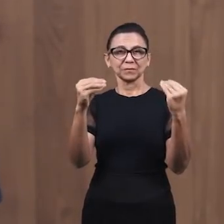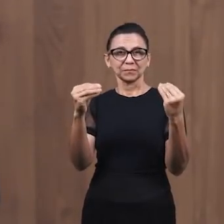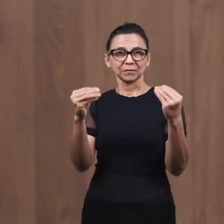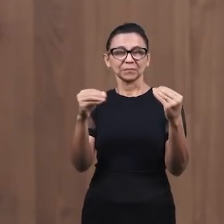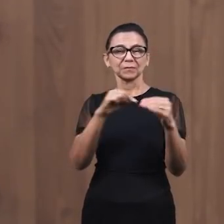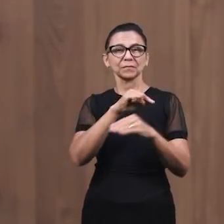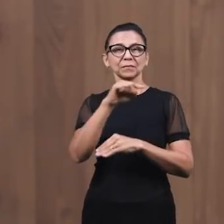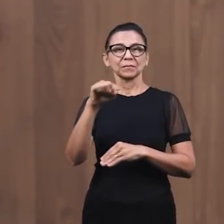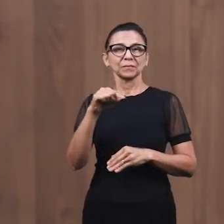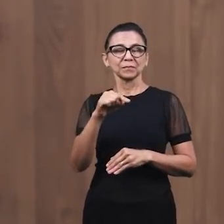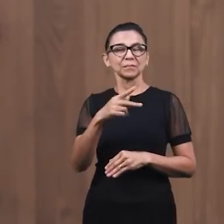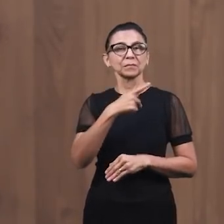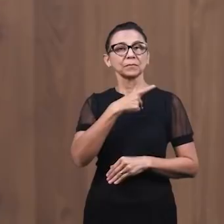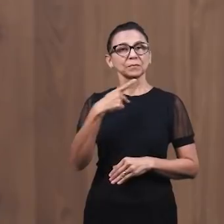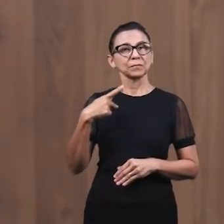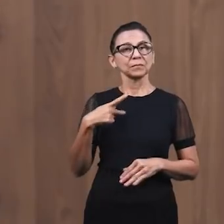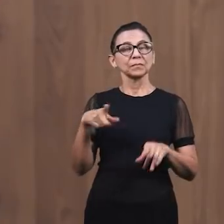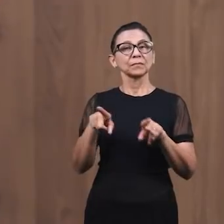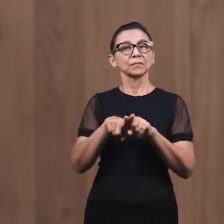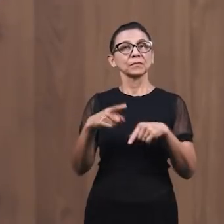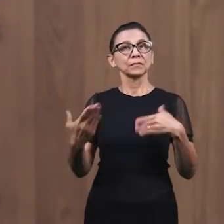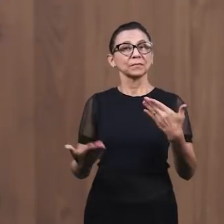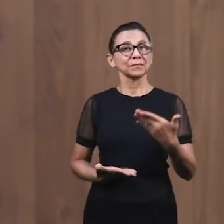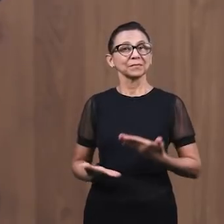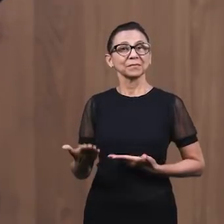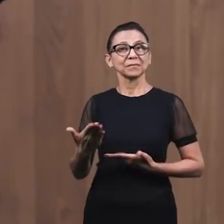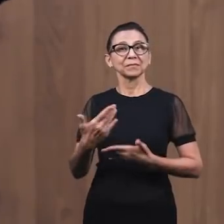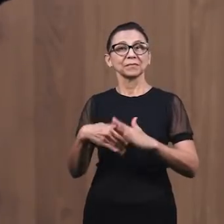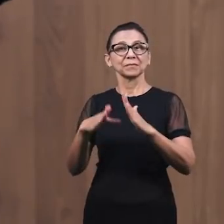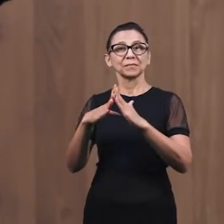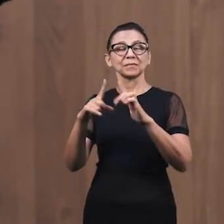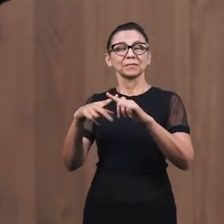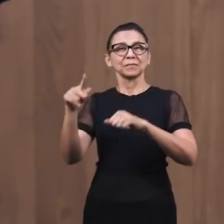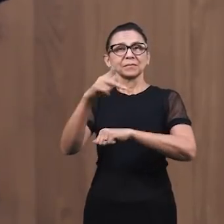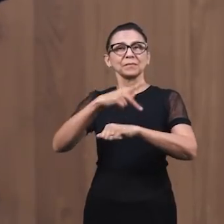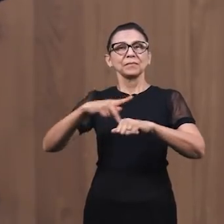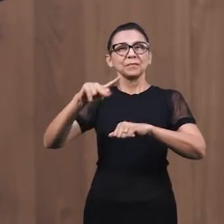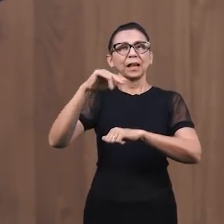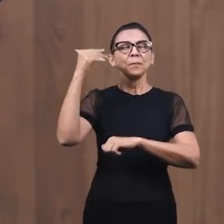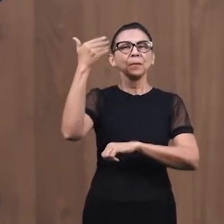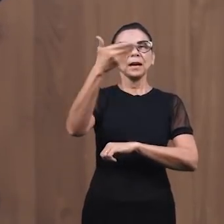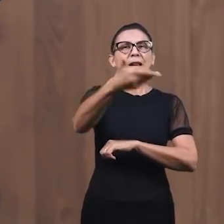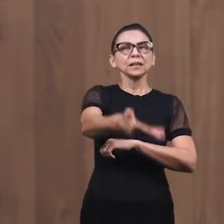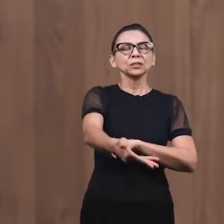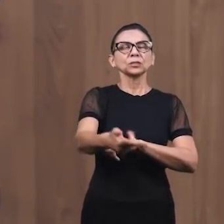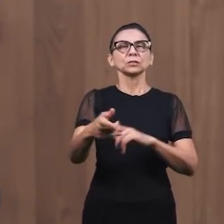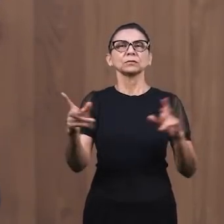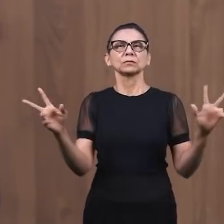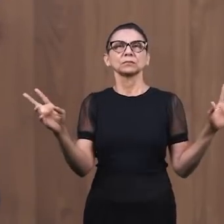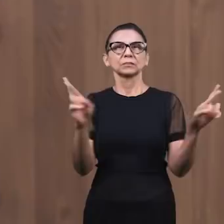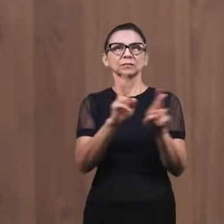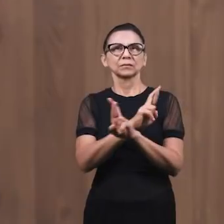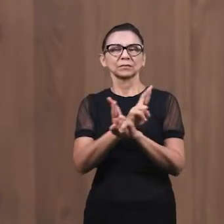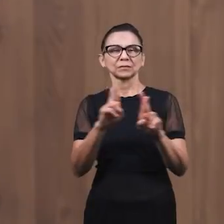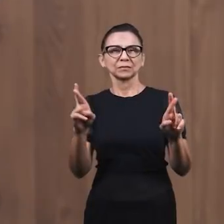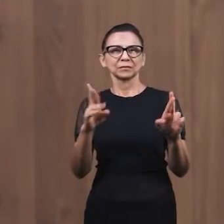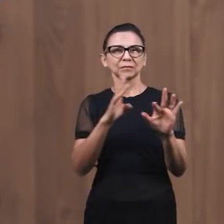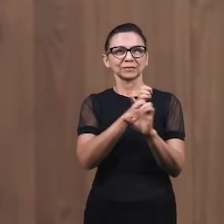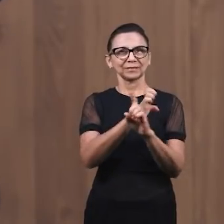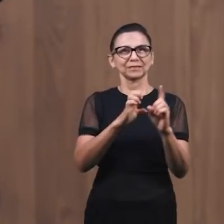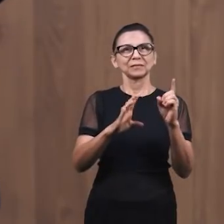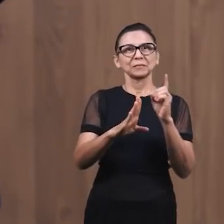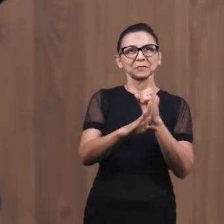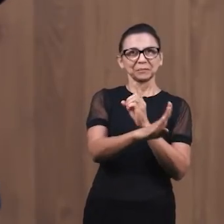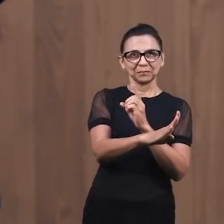dos nossos pastores e também de irmãos das nossas igrejas do exterior relacionados à Escola